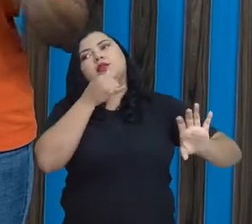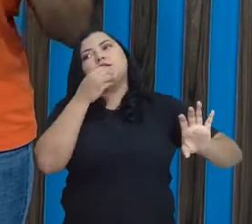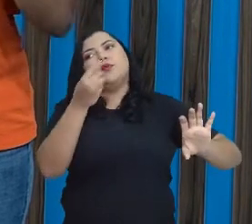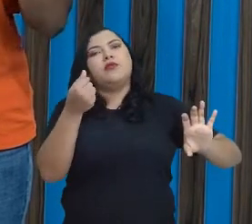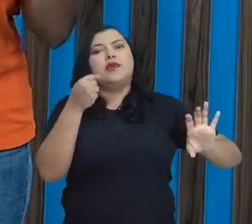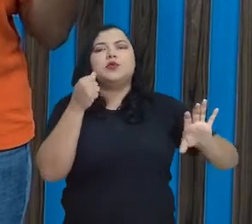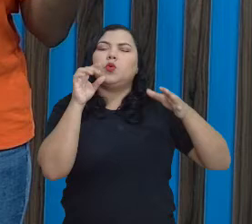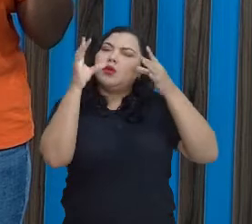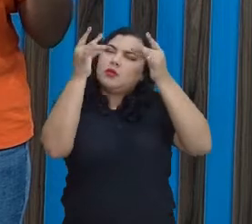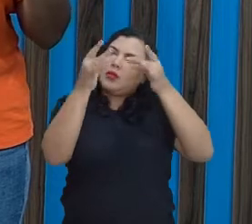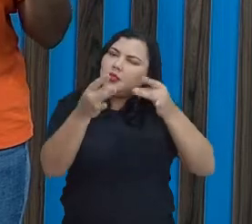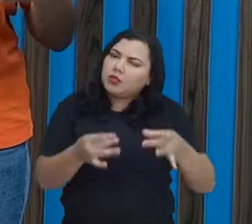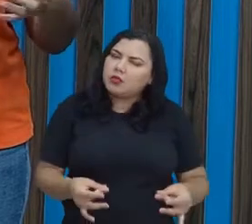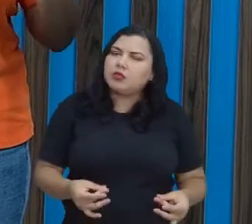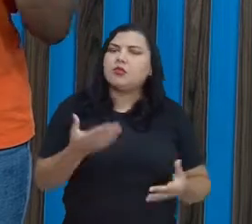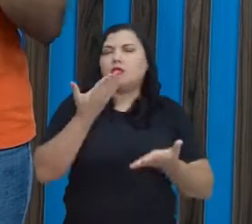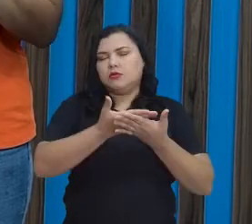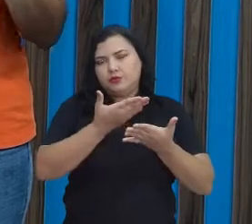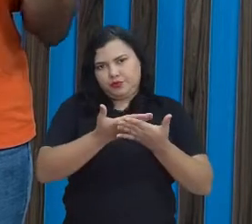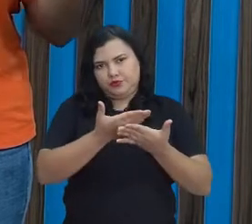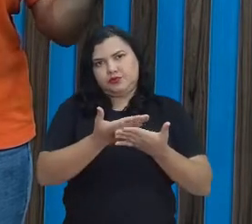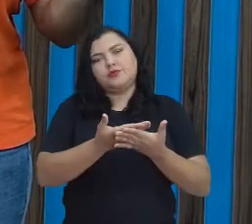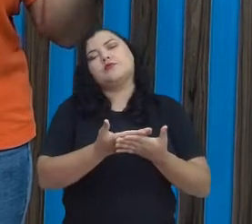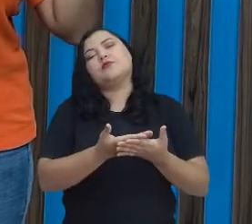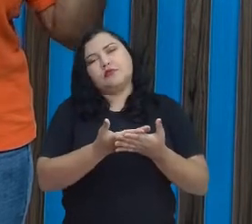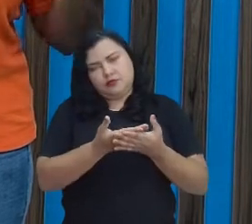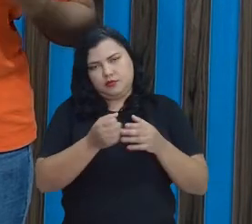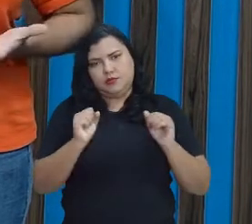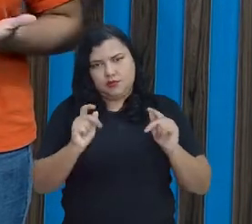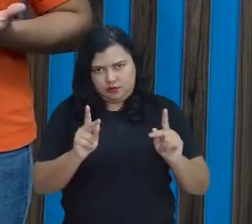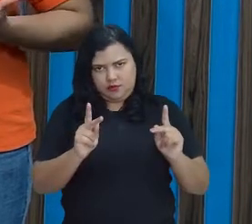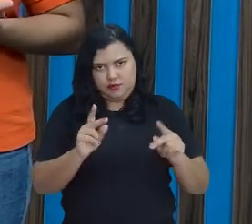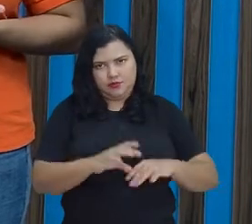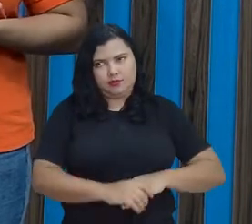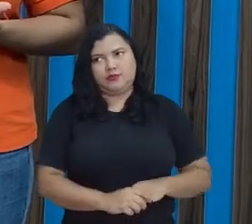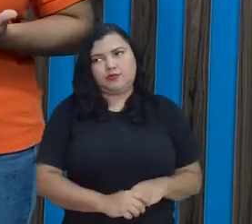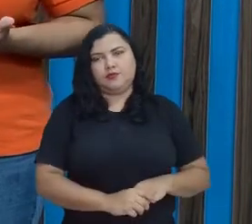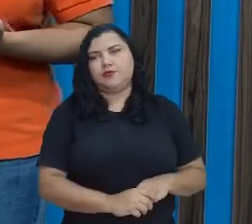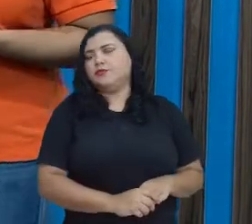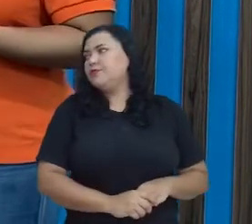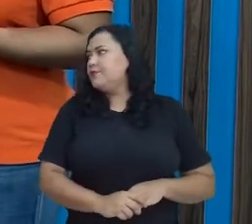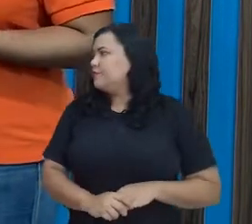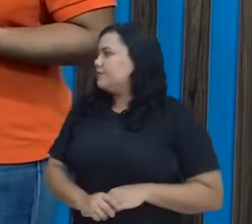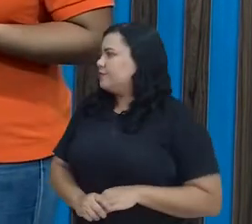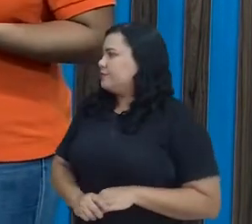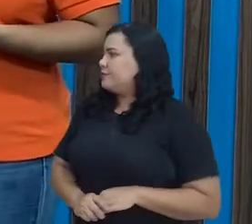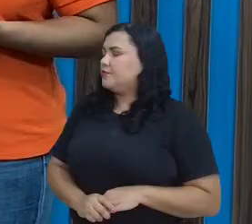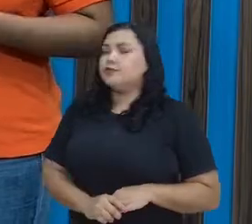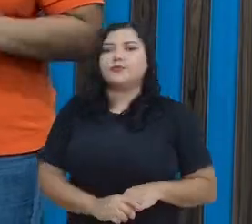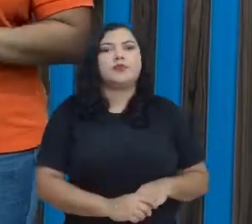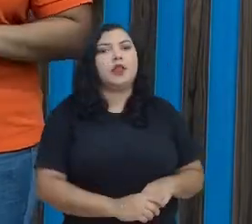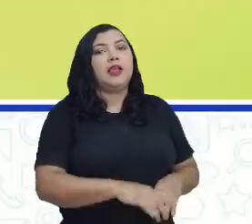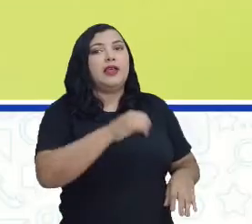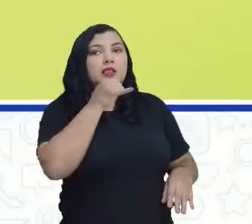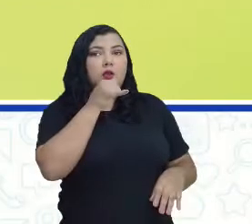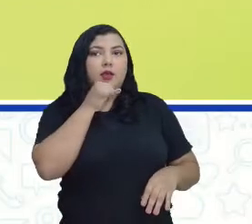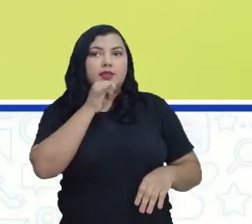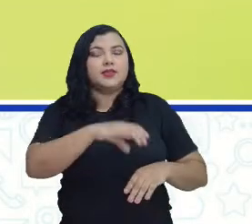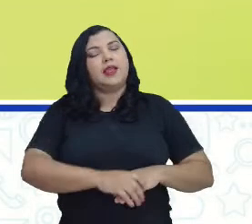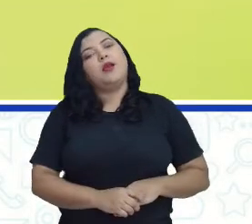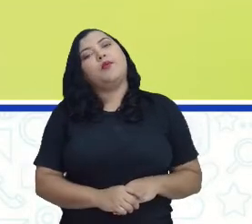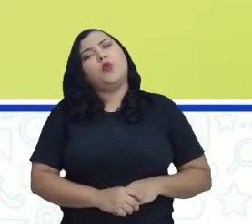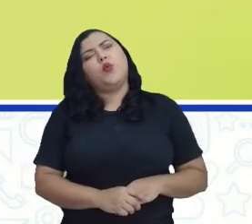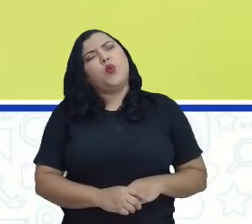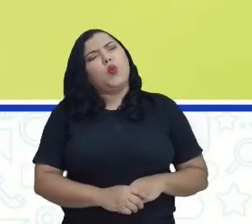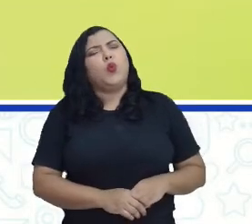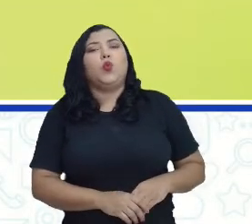fazer uma análise microscópica, para a gente poder dissecar de maneira mais simples. Então, ó, apesar do sujeito